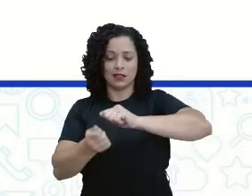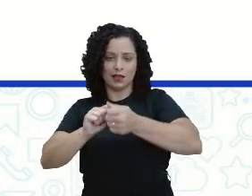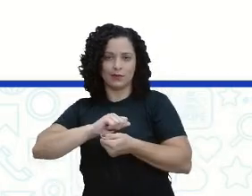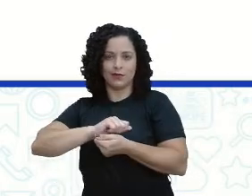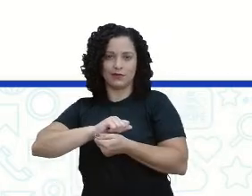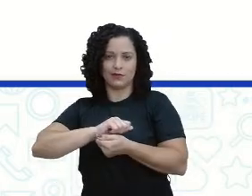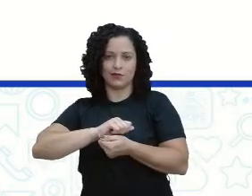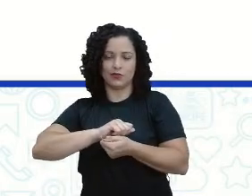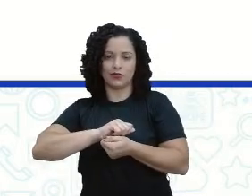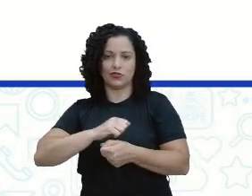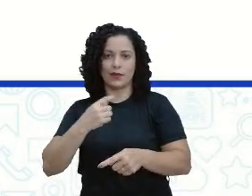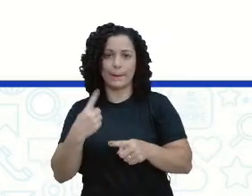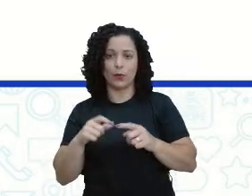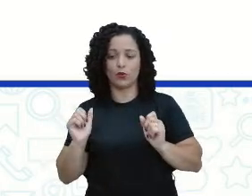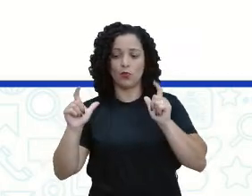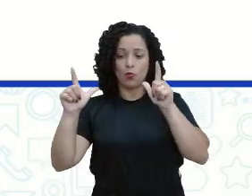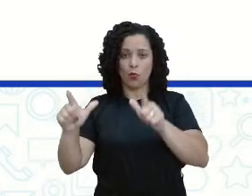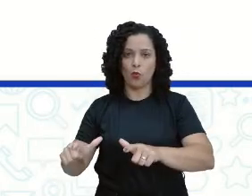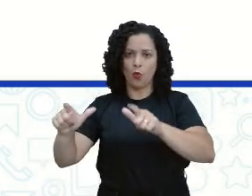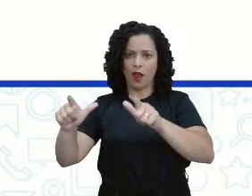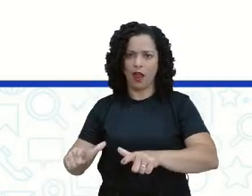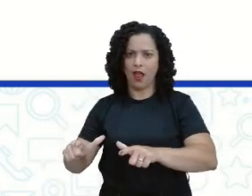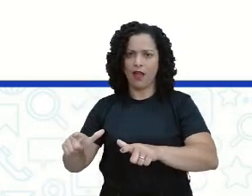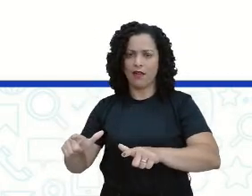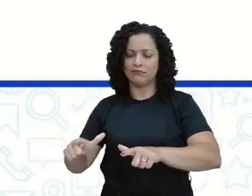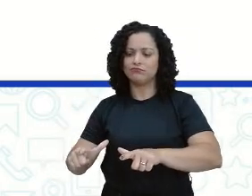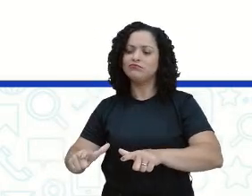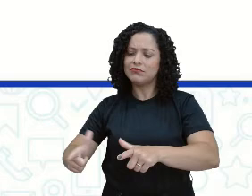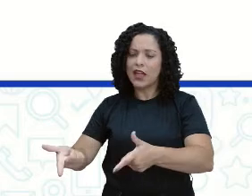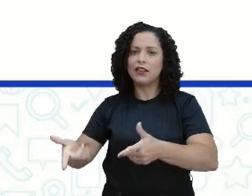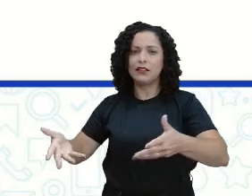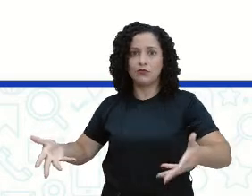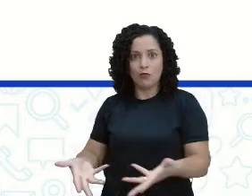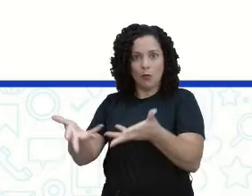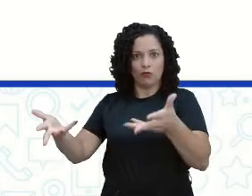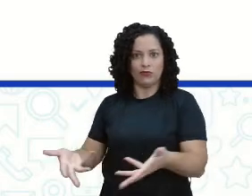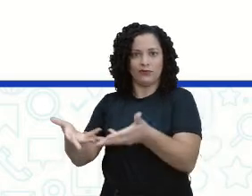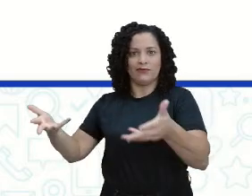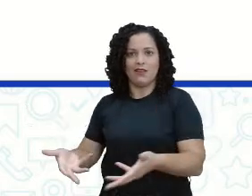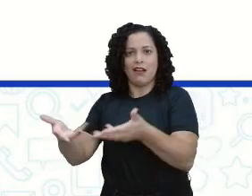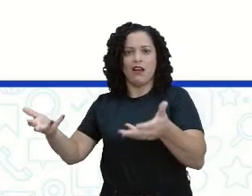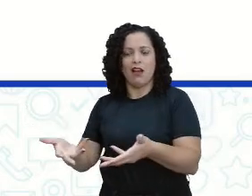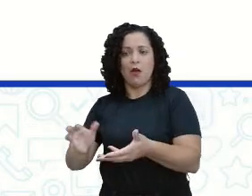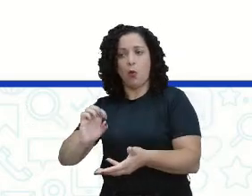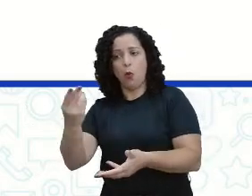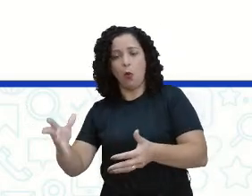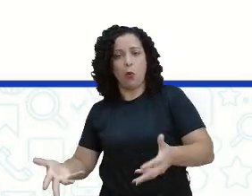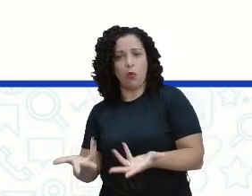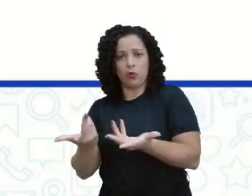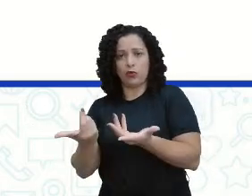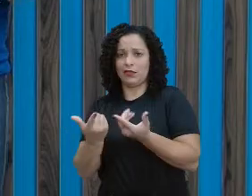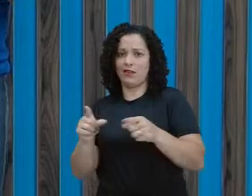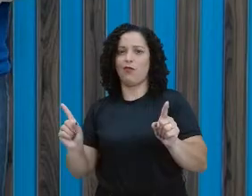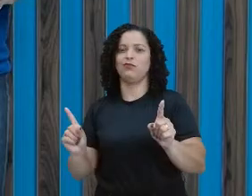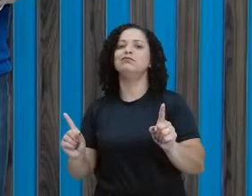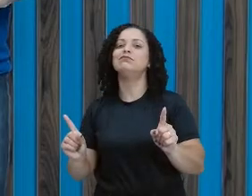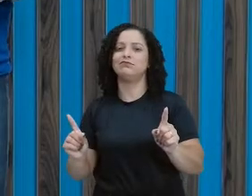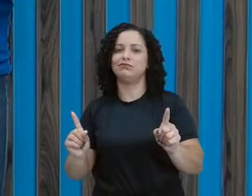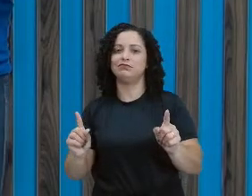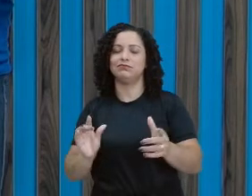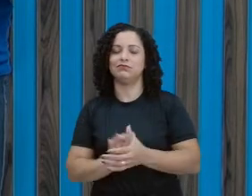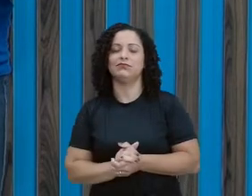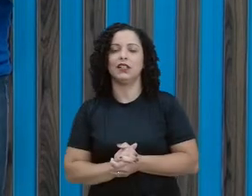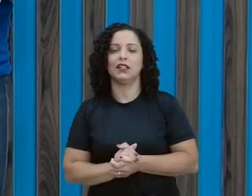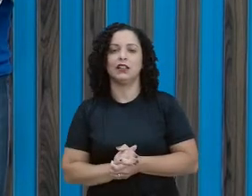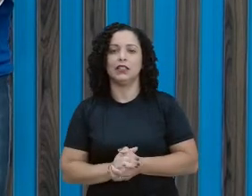adaptações porque o ambiente promoveu, porque o ambiente favoreceu ou não favoreceu ao que ela tinha antes?